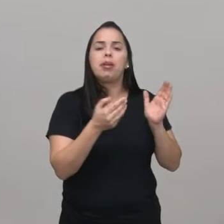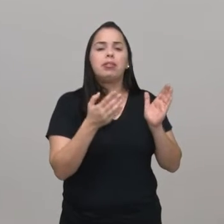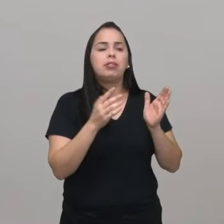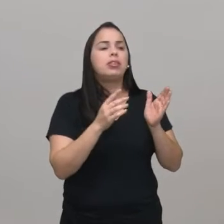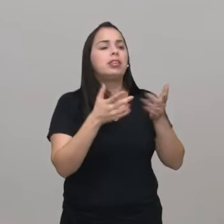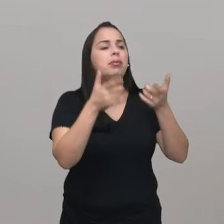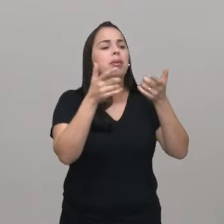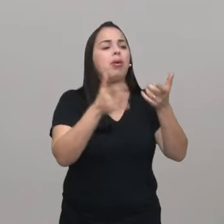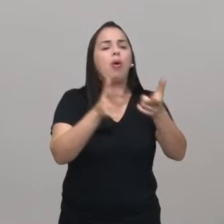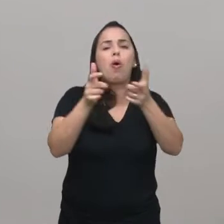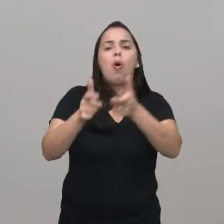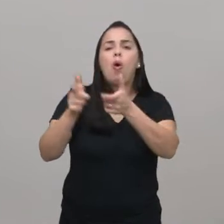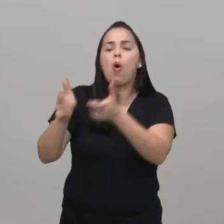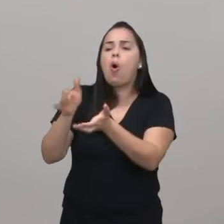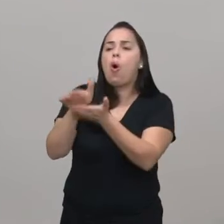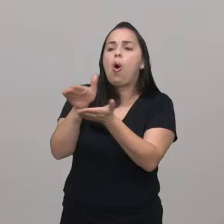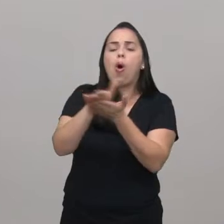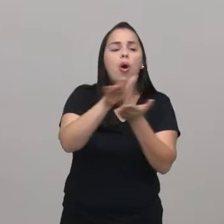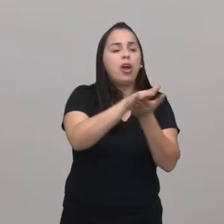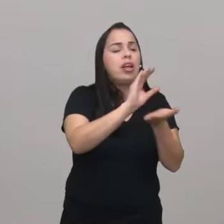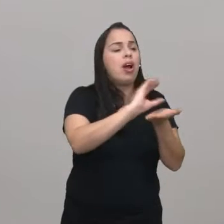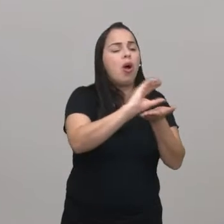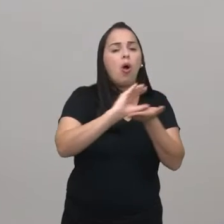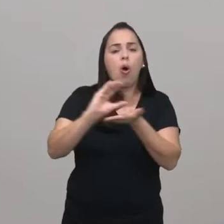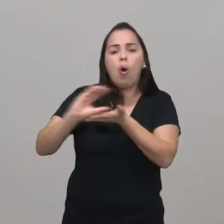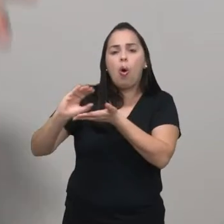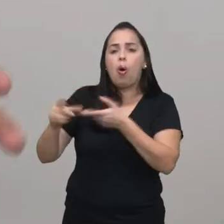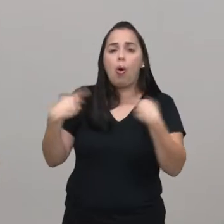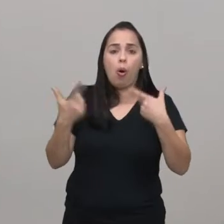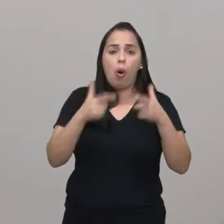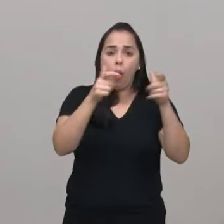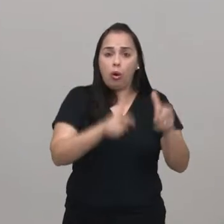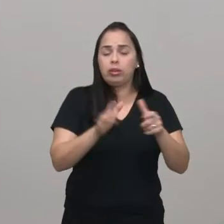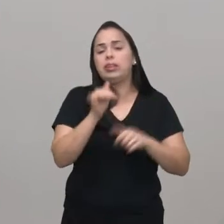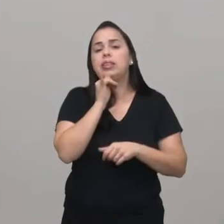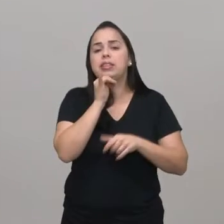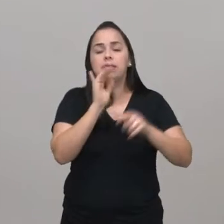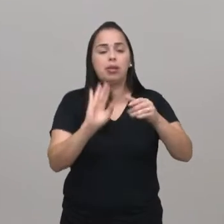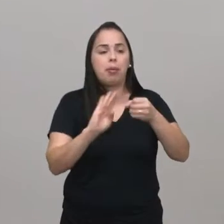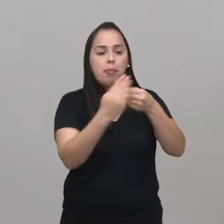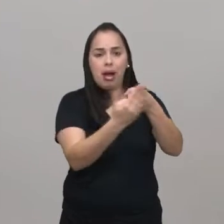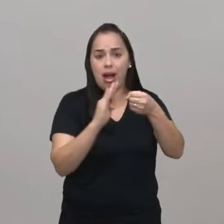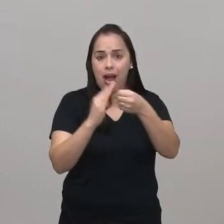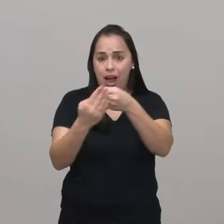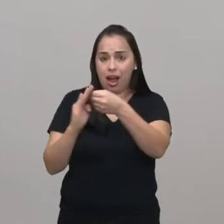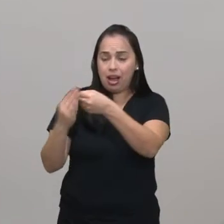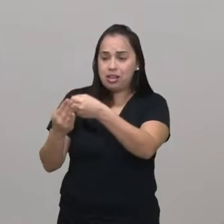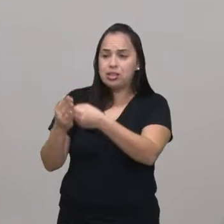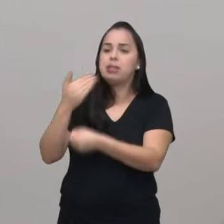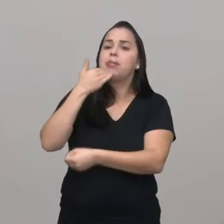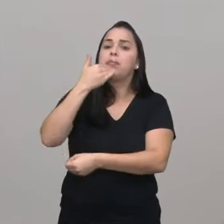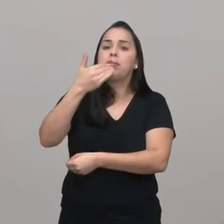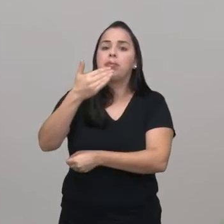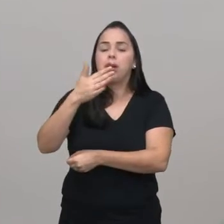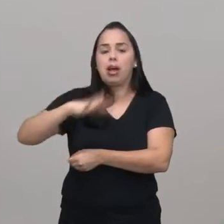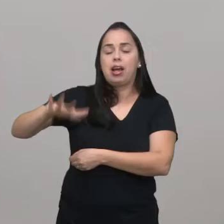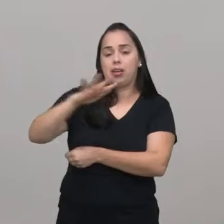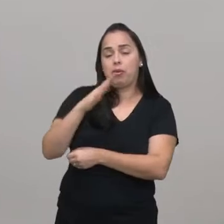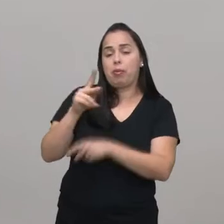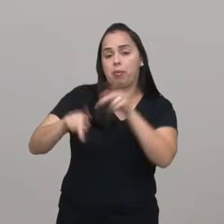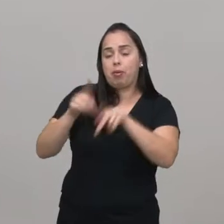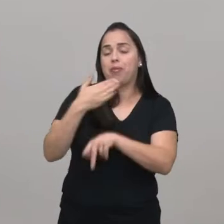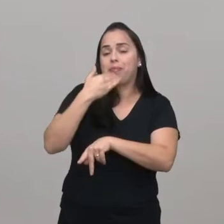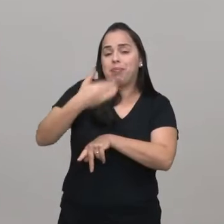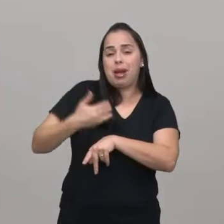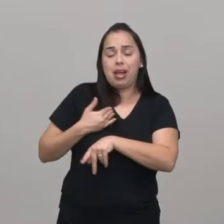a necessidade local muitas vezes a necessidade local indeterminado o bairro através do pedido à população ela pode